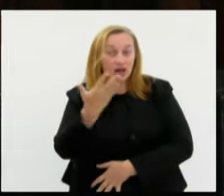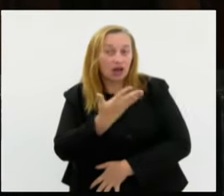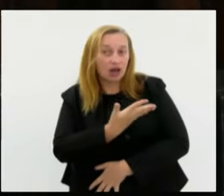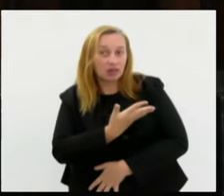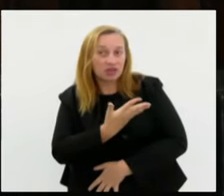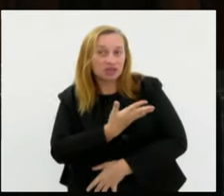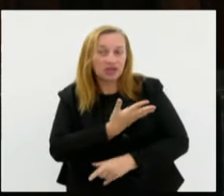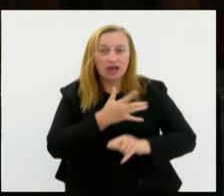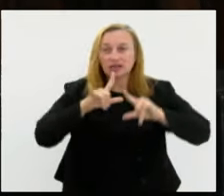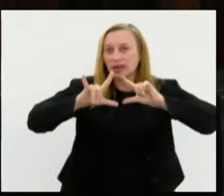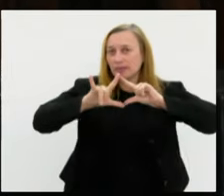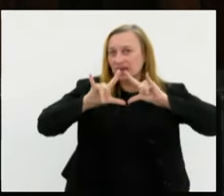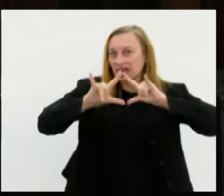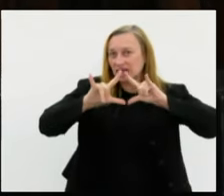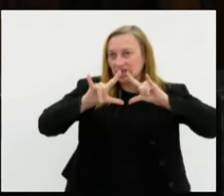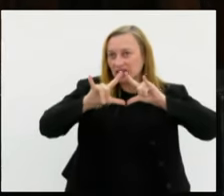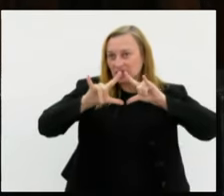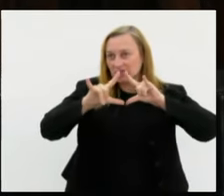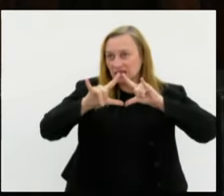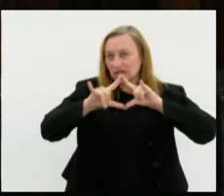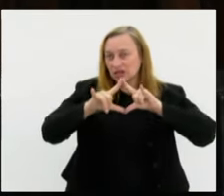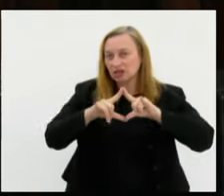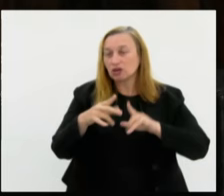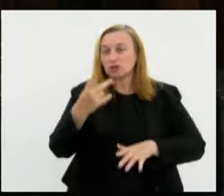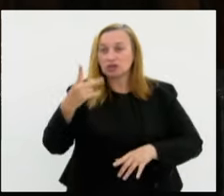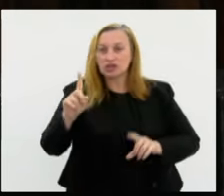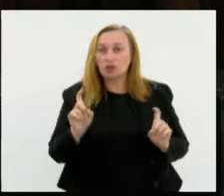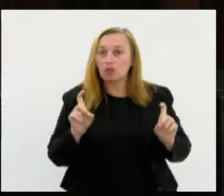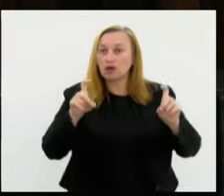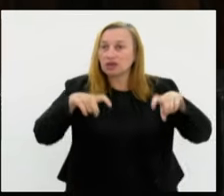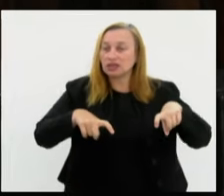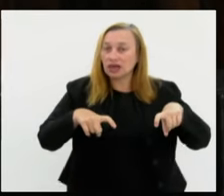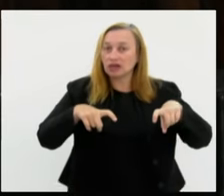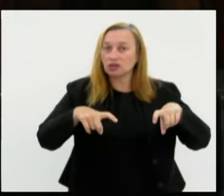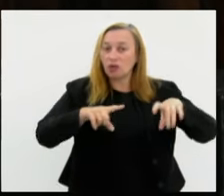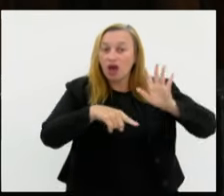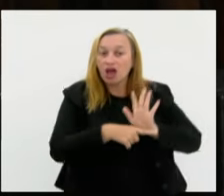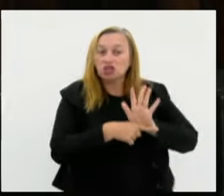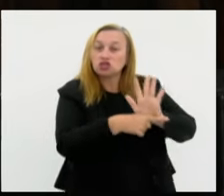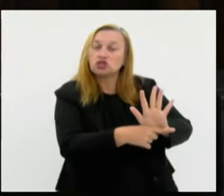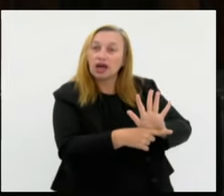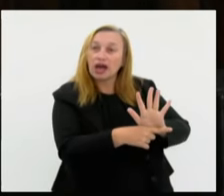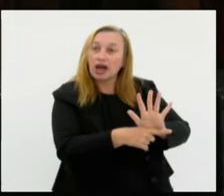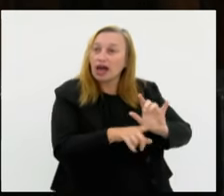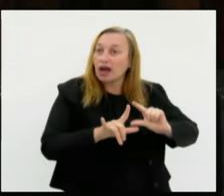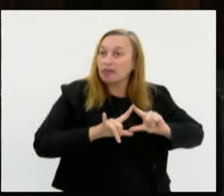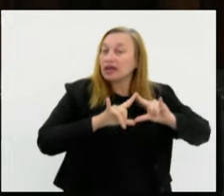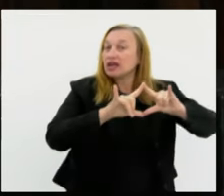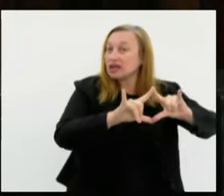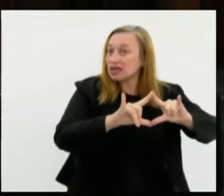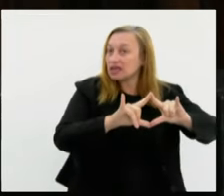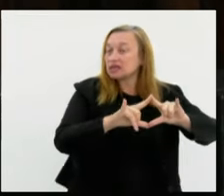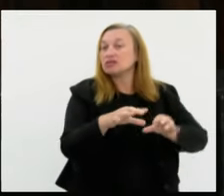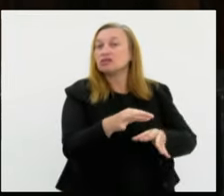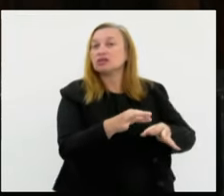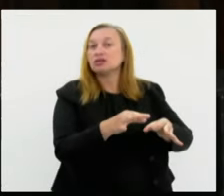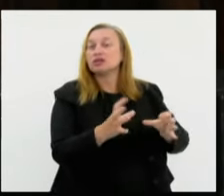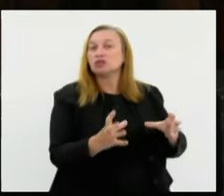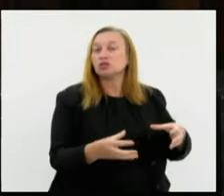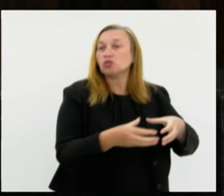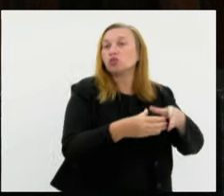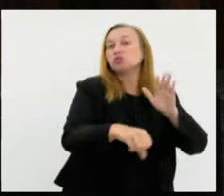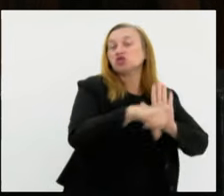à milícia, no sentido de, através do seu mandato, intervir de alguma forma naquela organização